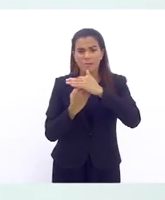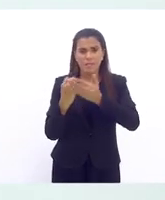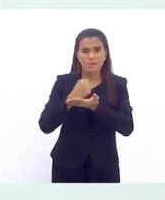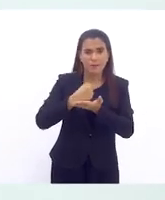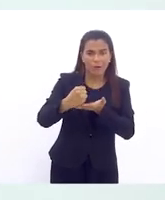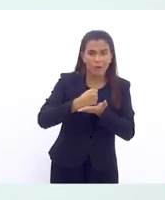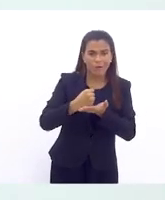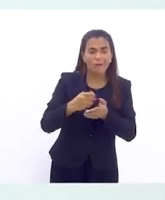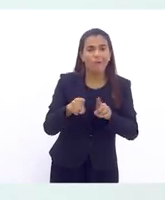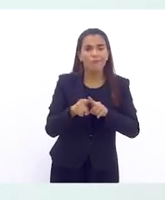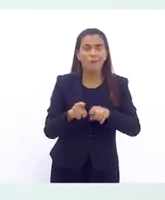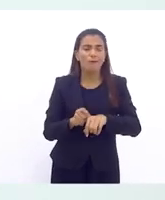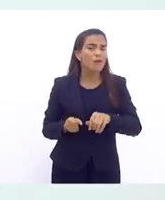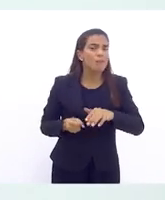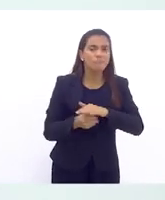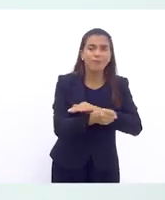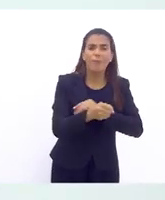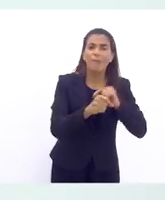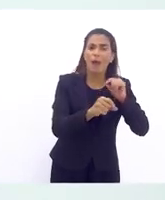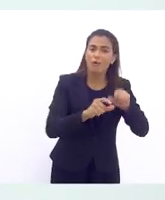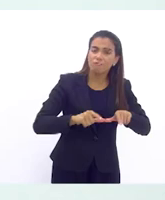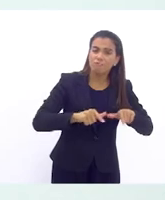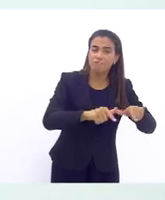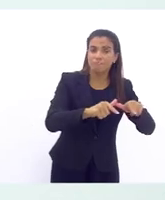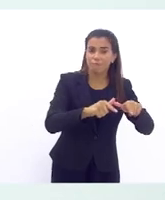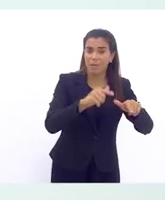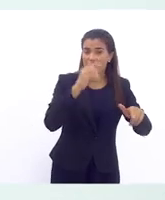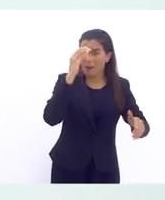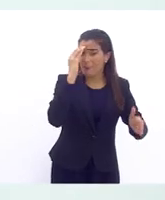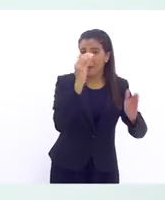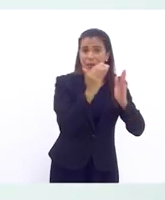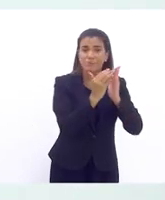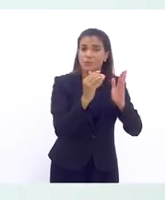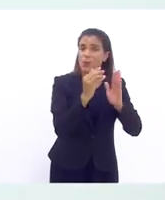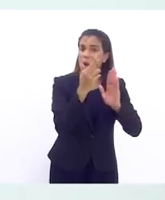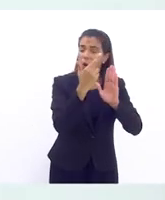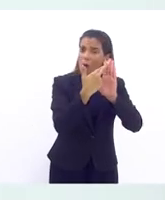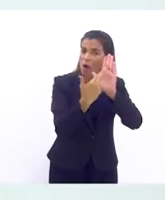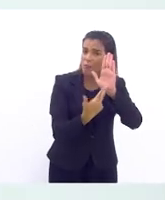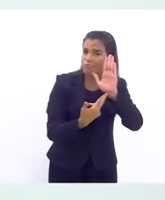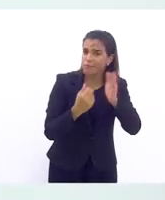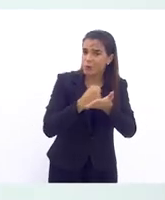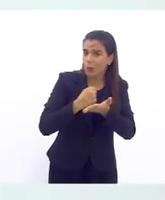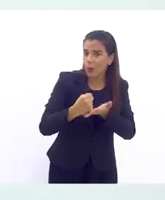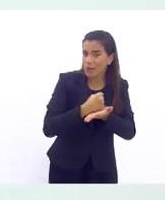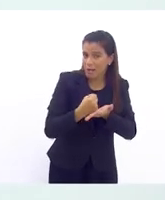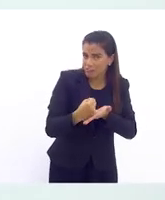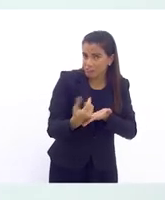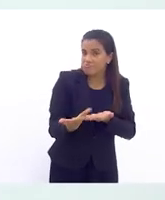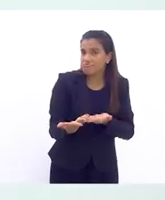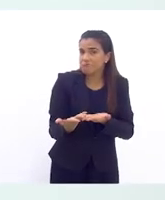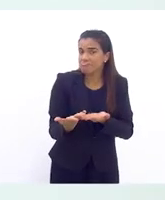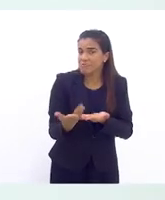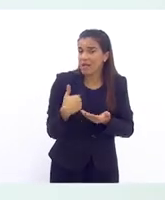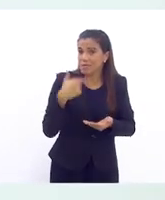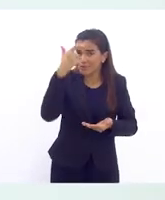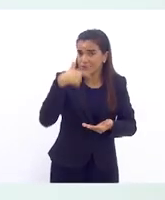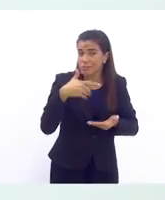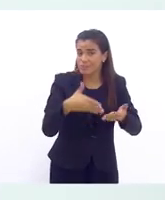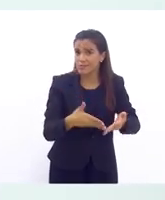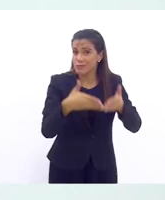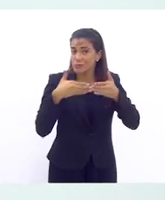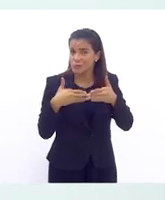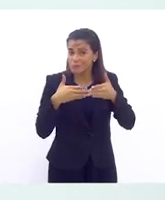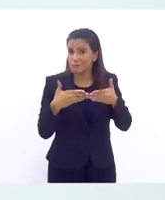concessionárias entrando para cumprir aquelas todas as obrigações contratuais que nos desoneram né os